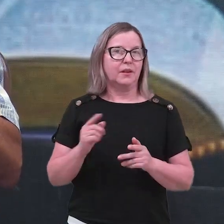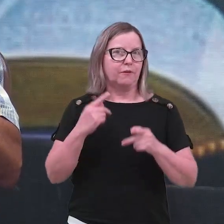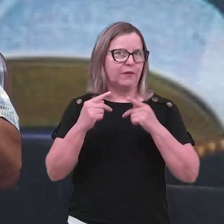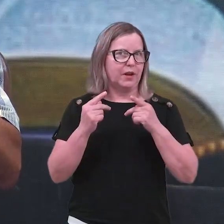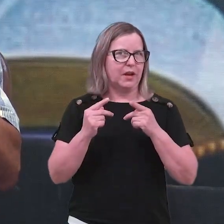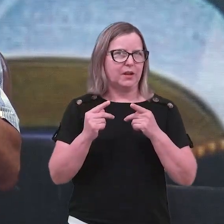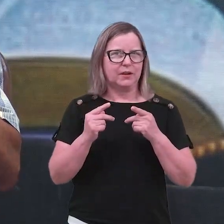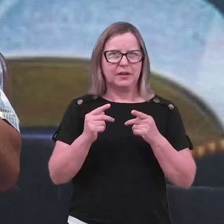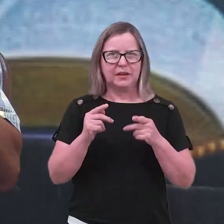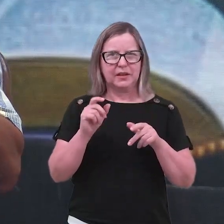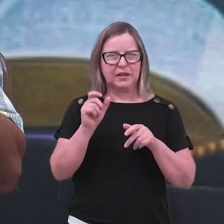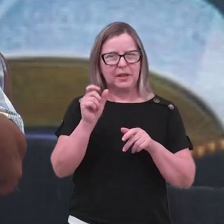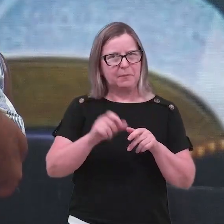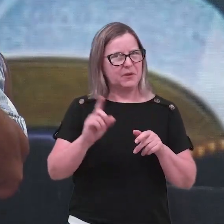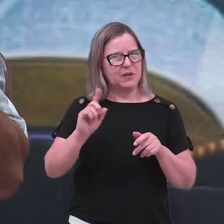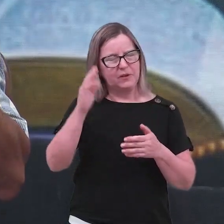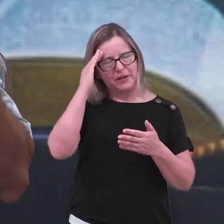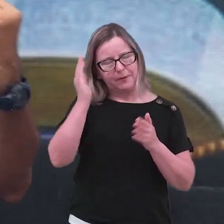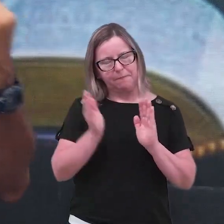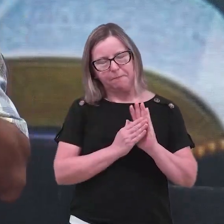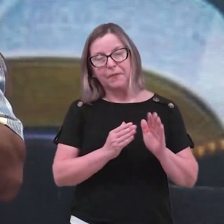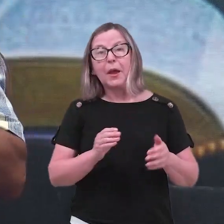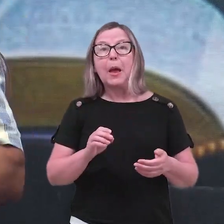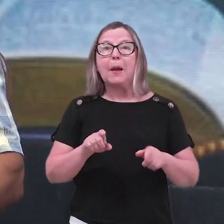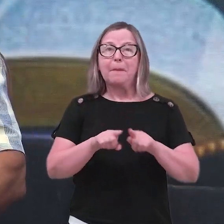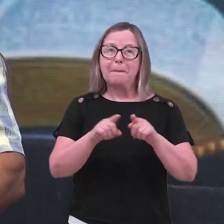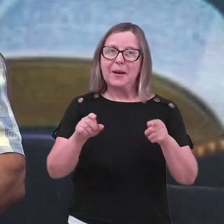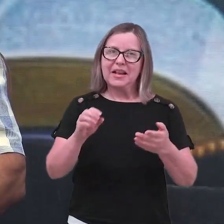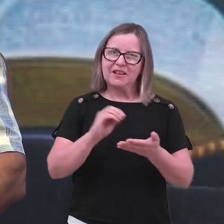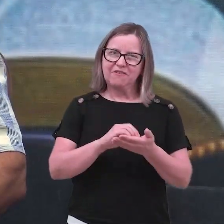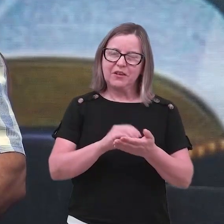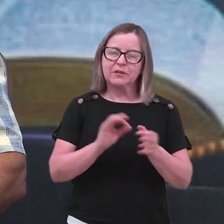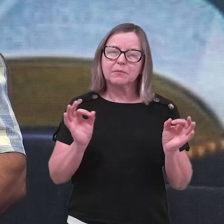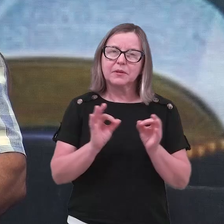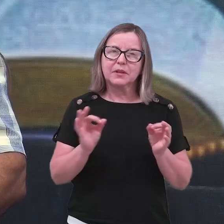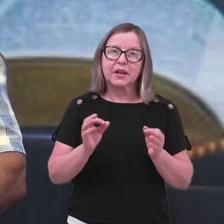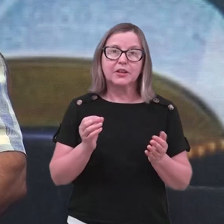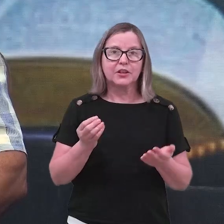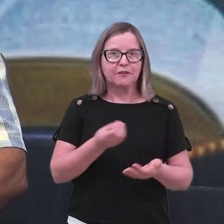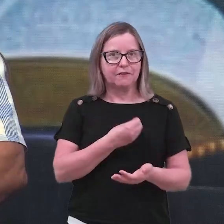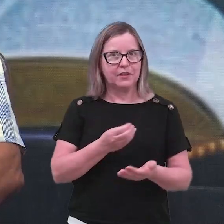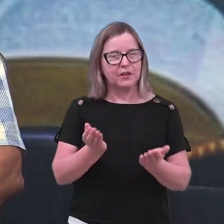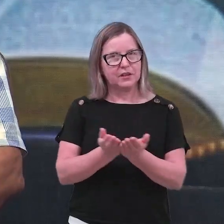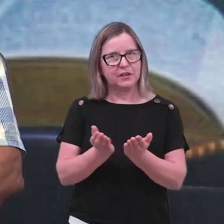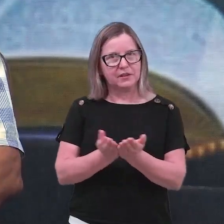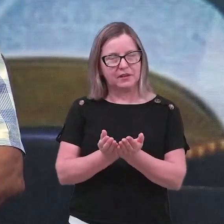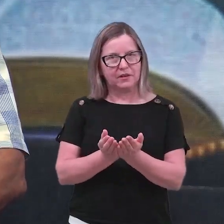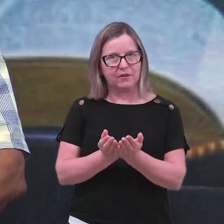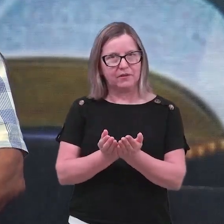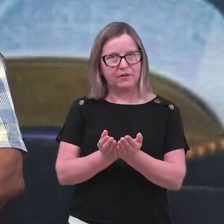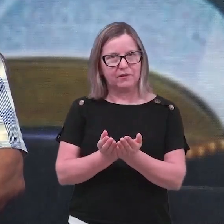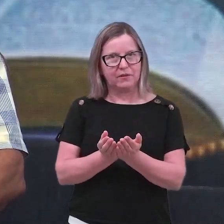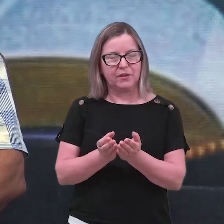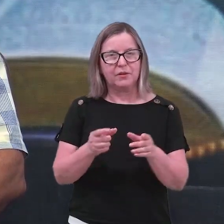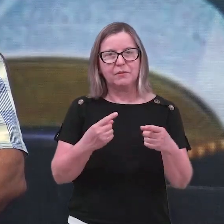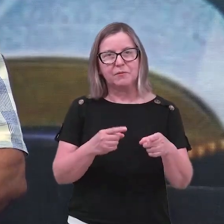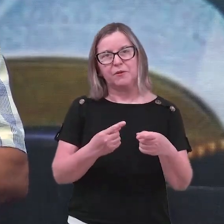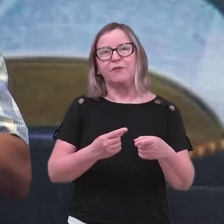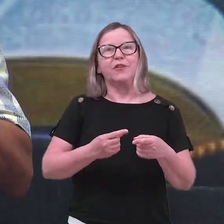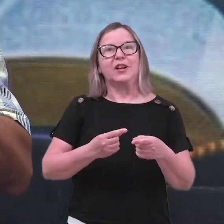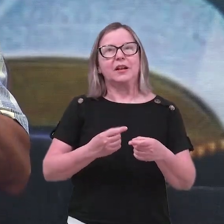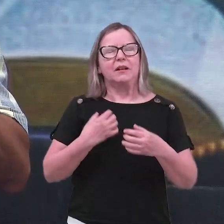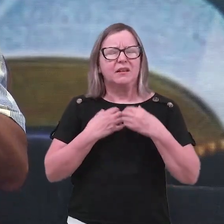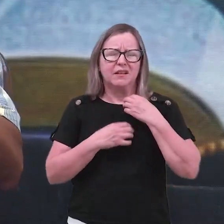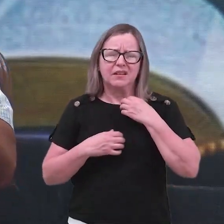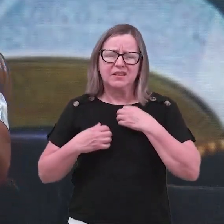a falta, pastor Eric, de simplicidade na vida do cristão vai levar ele à ansiedade.